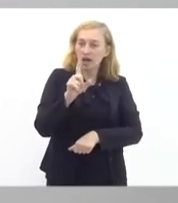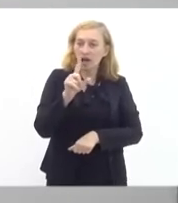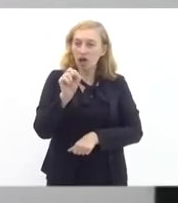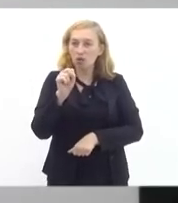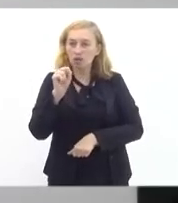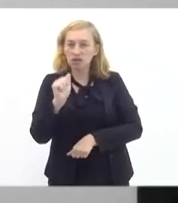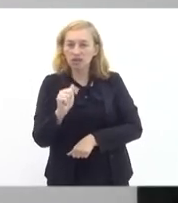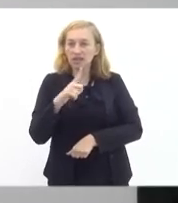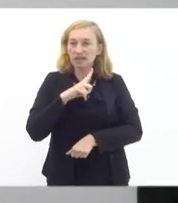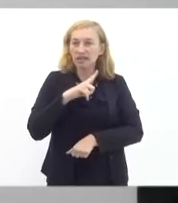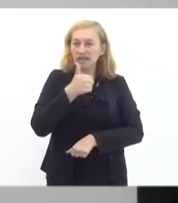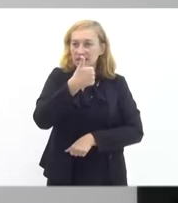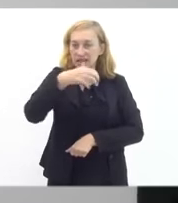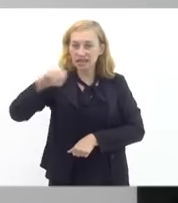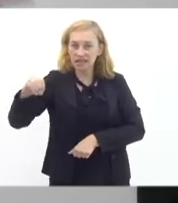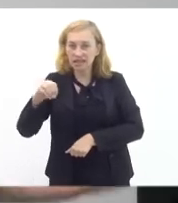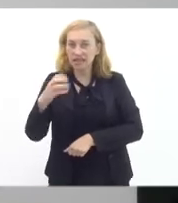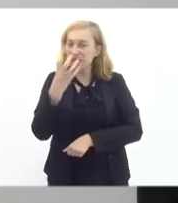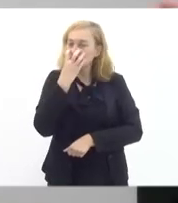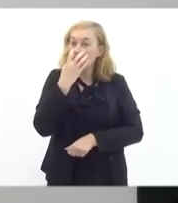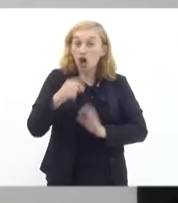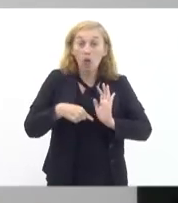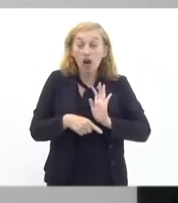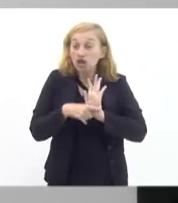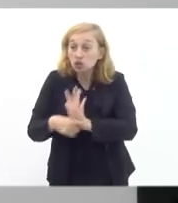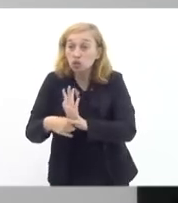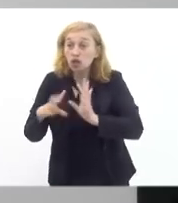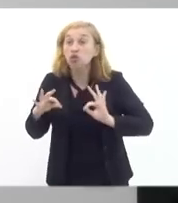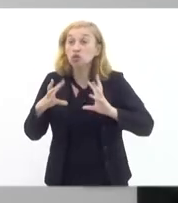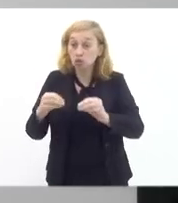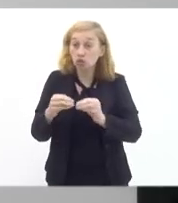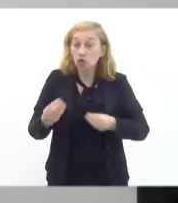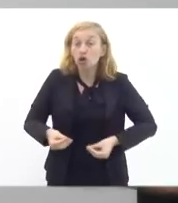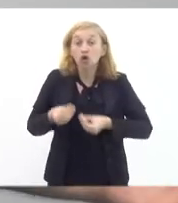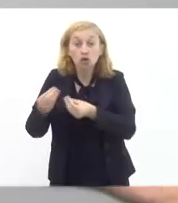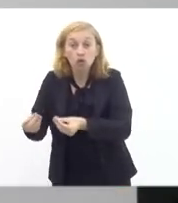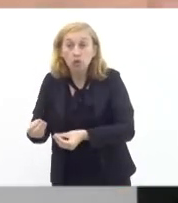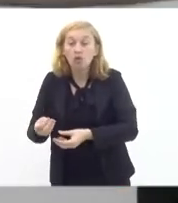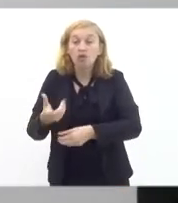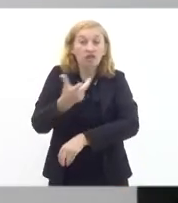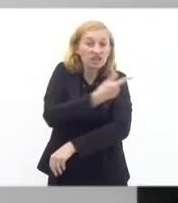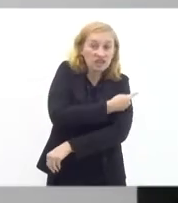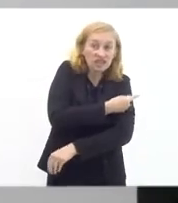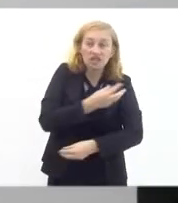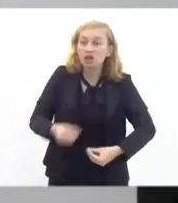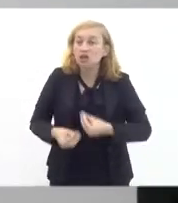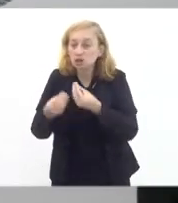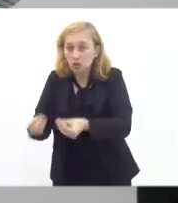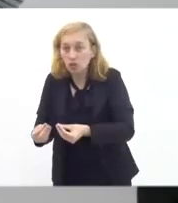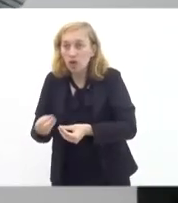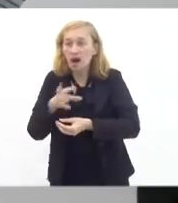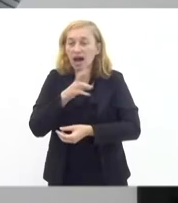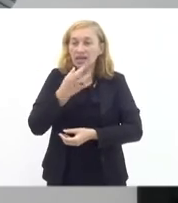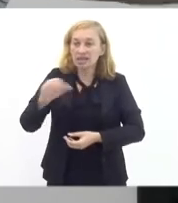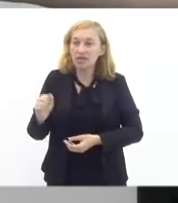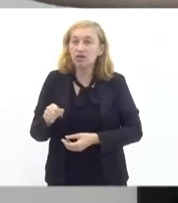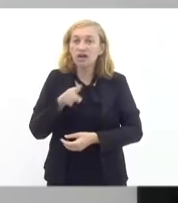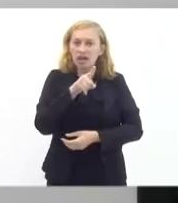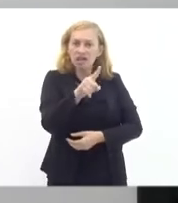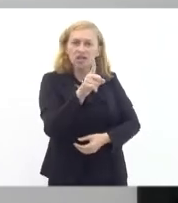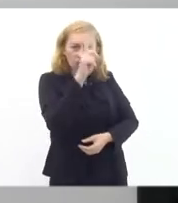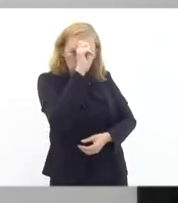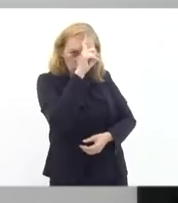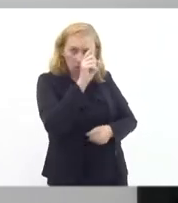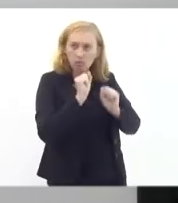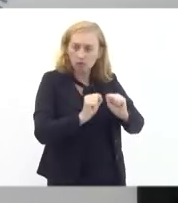cães. Eu ajudo ela em tudo. Eu dou as vacinas, eu dou ração. Pô, esse hospital, o que a gente puder ajudar,